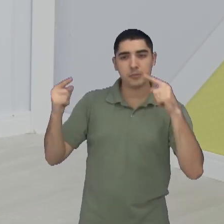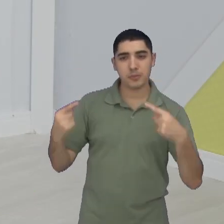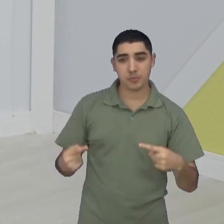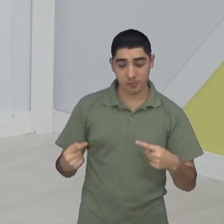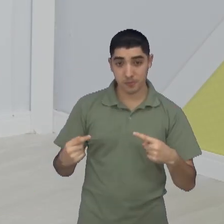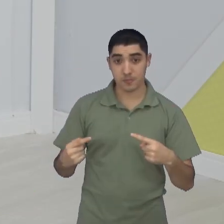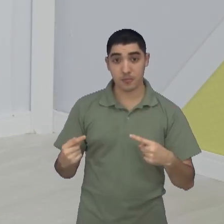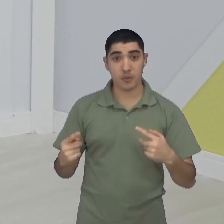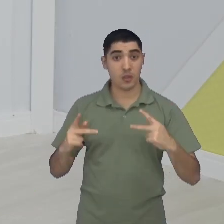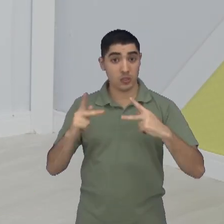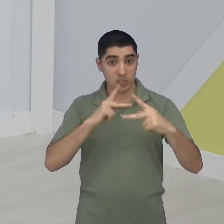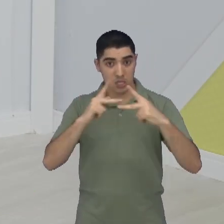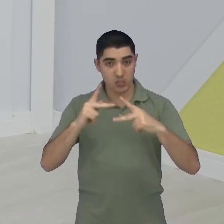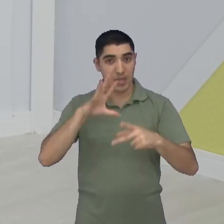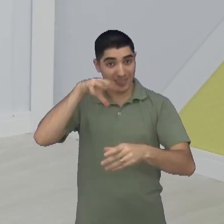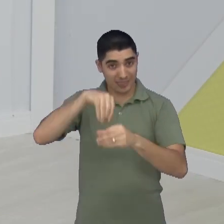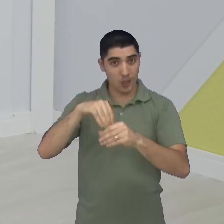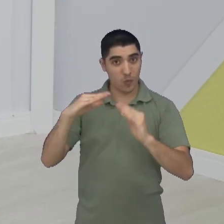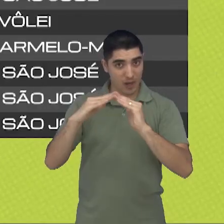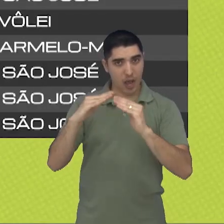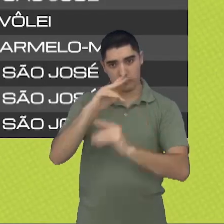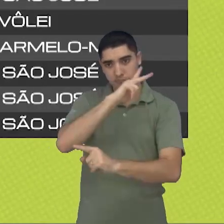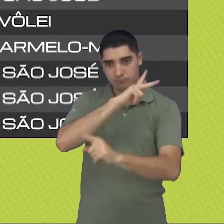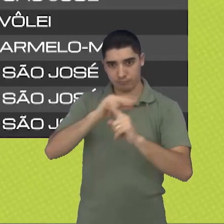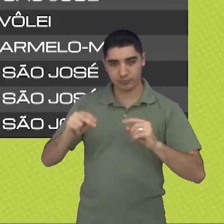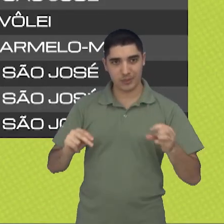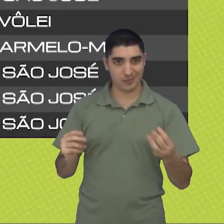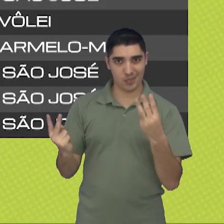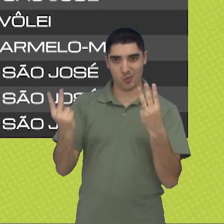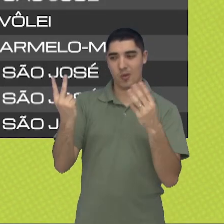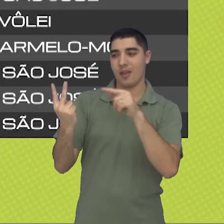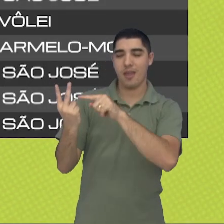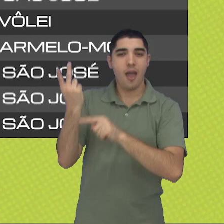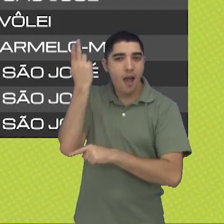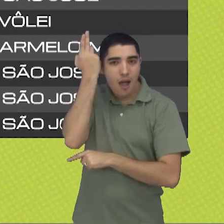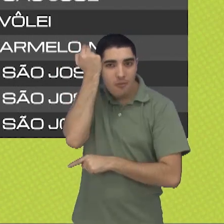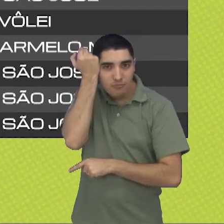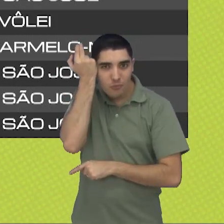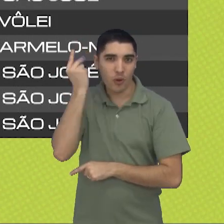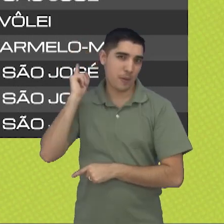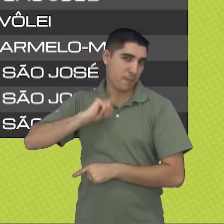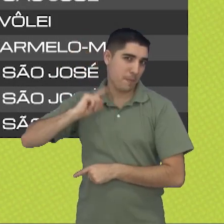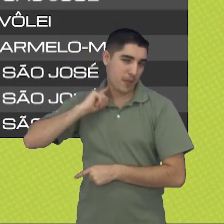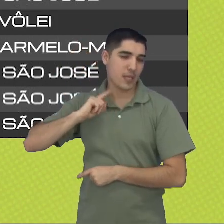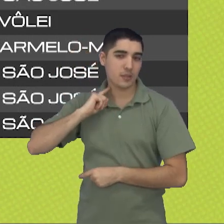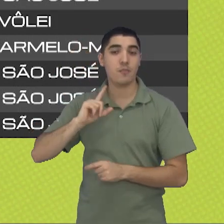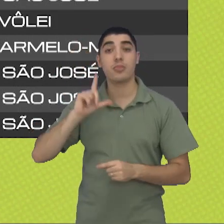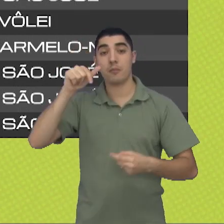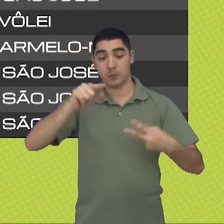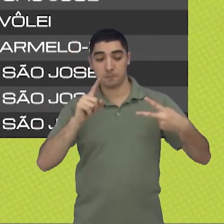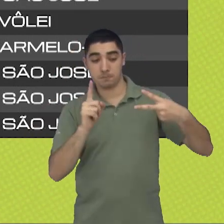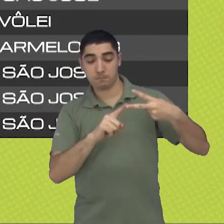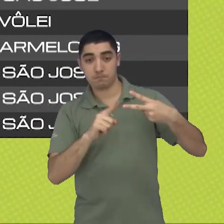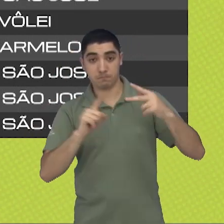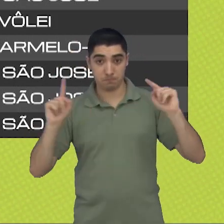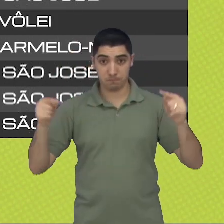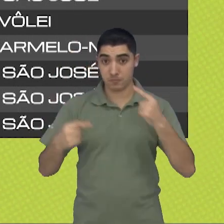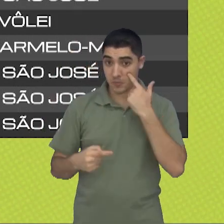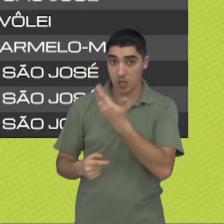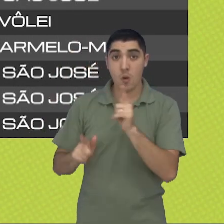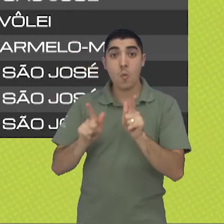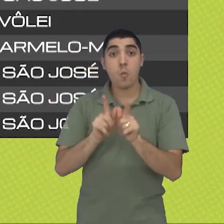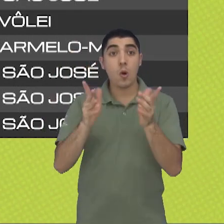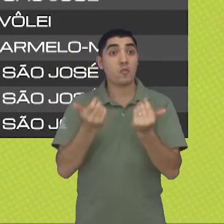primeiros jogos aqui, o São José estreou em casa ganhando por 3-2 contra o América Monte Claros de Minas. Depois foi para Guarulhos,